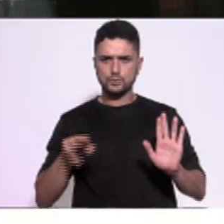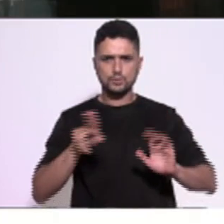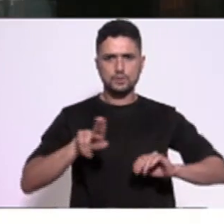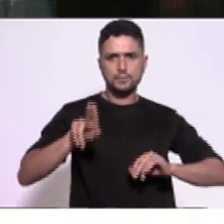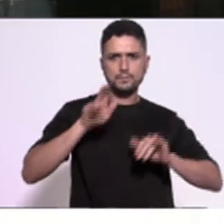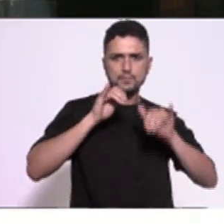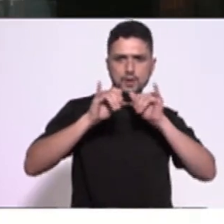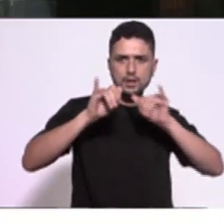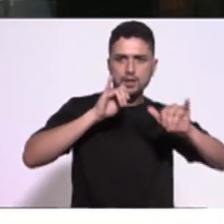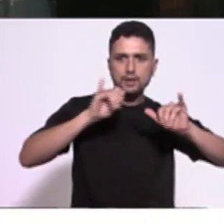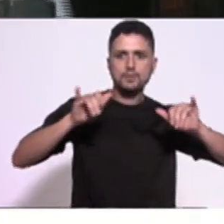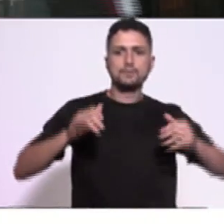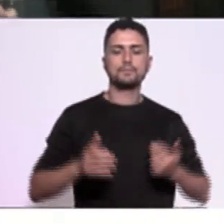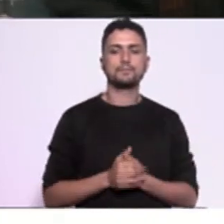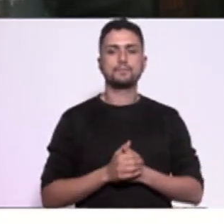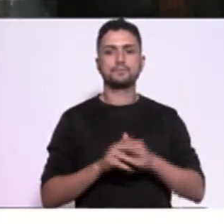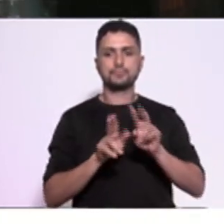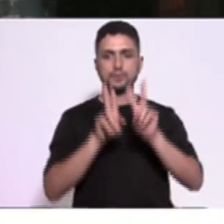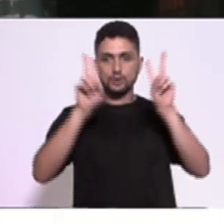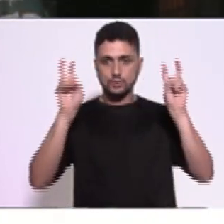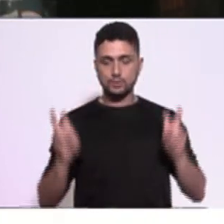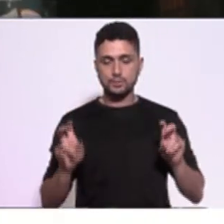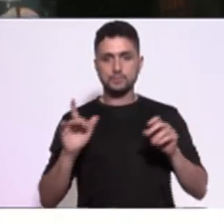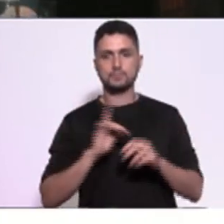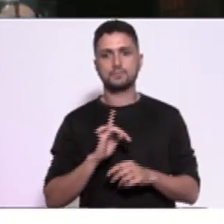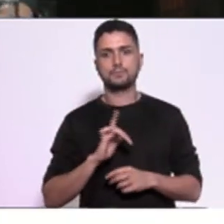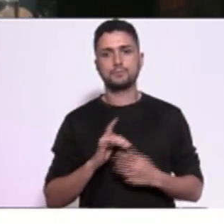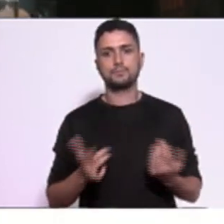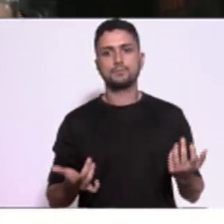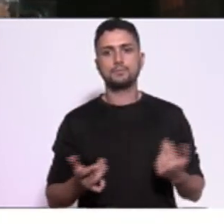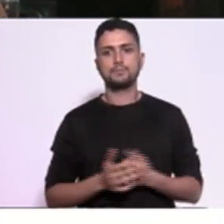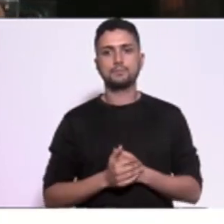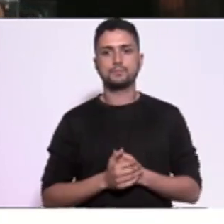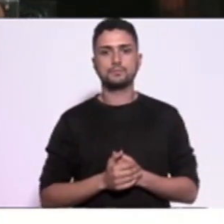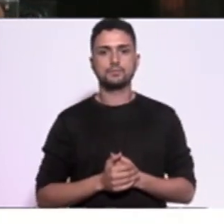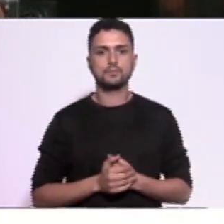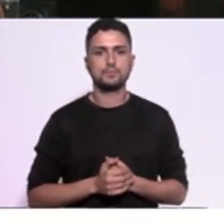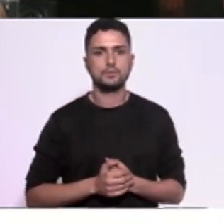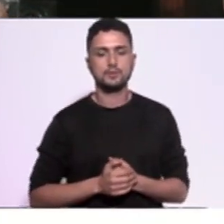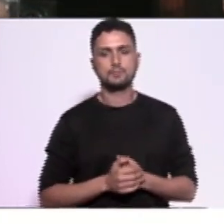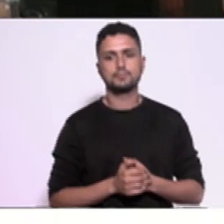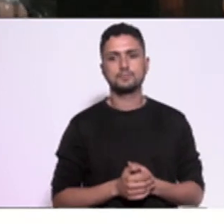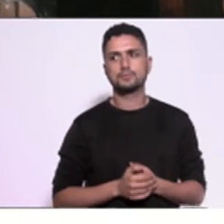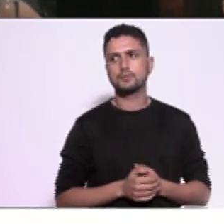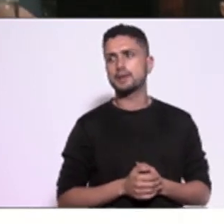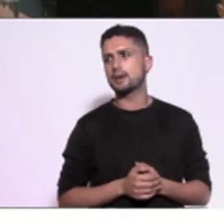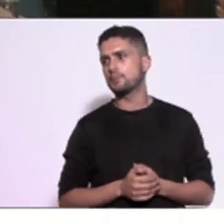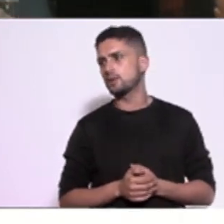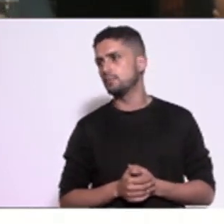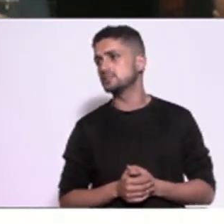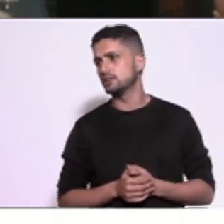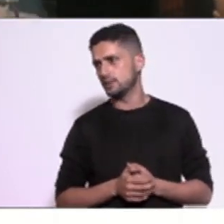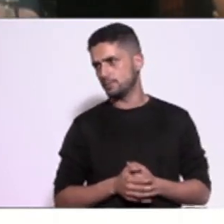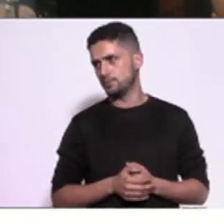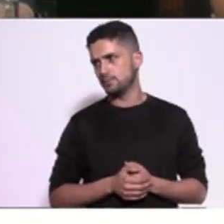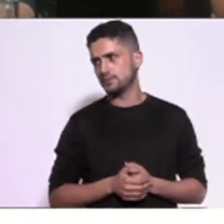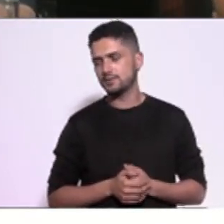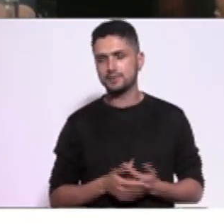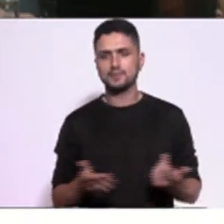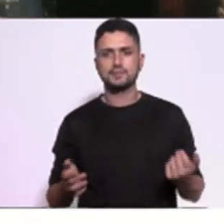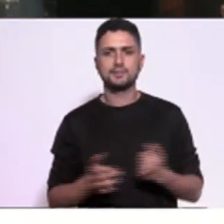discorrer sobre os fundamentos da proclamação da República e da